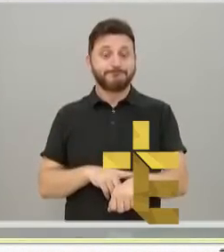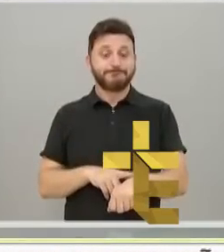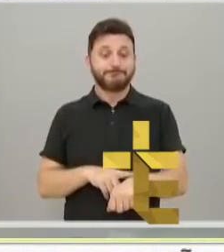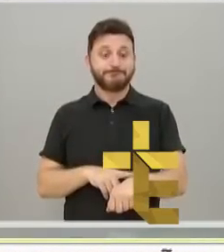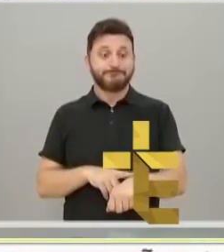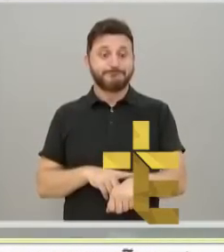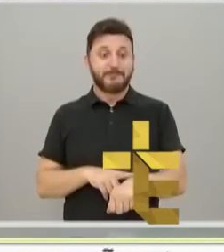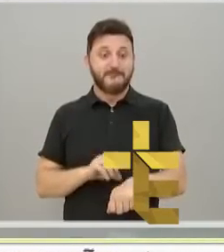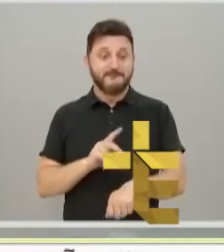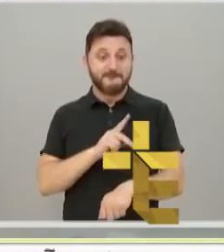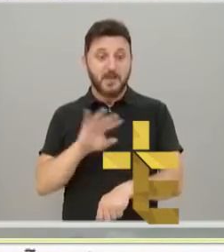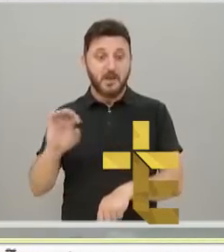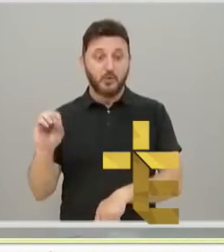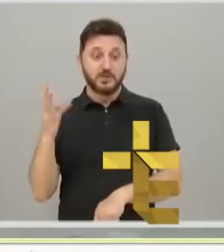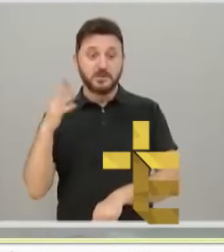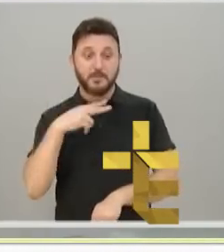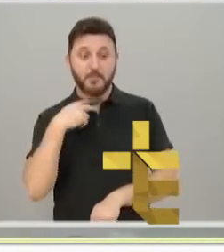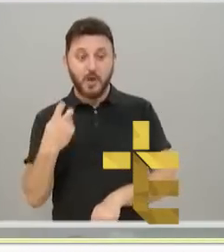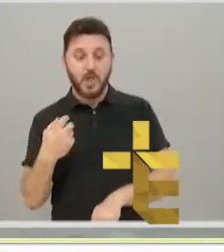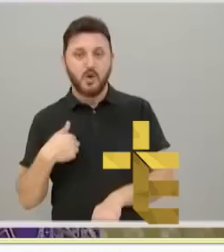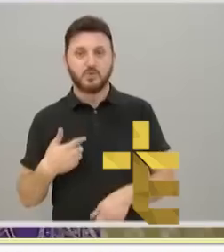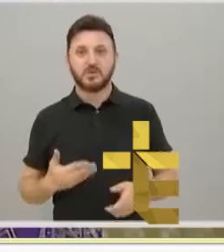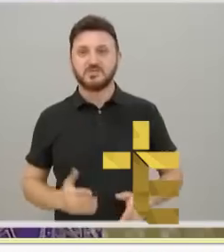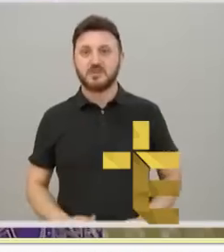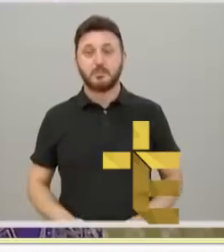vim. Pai,